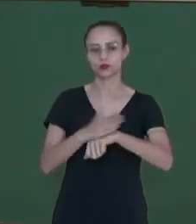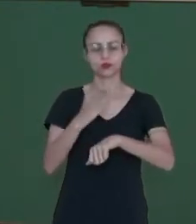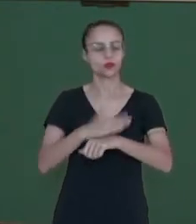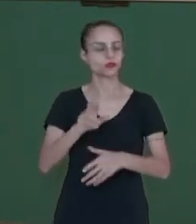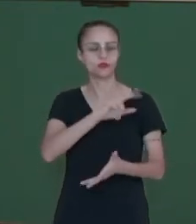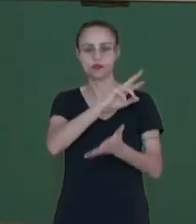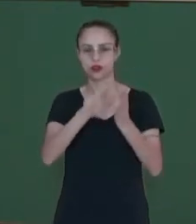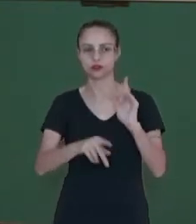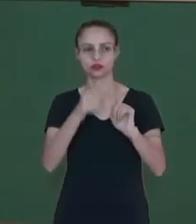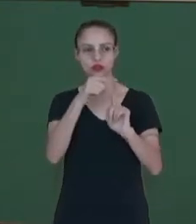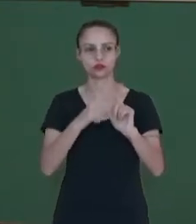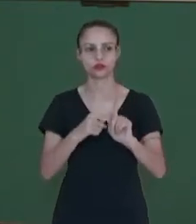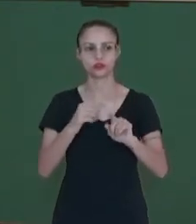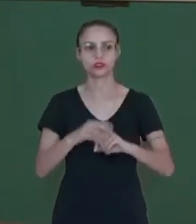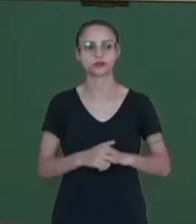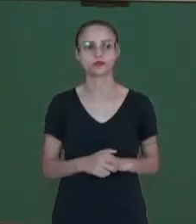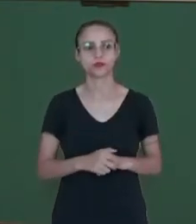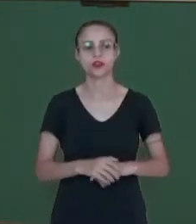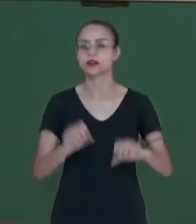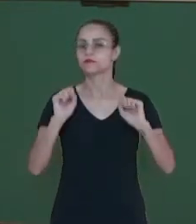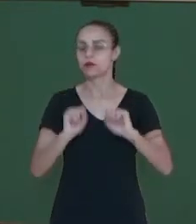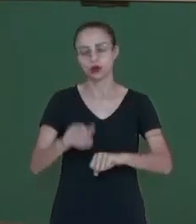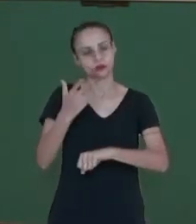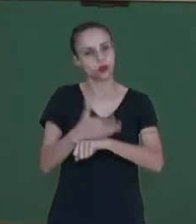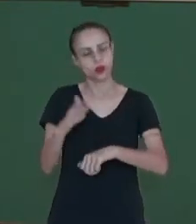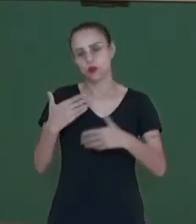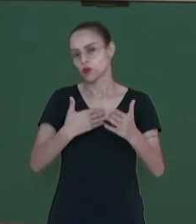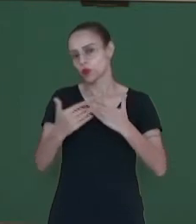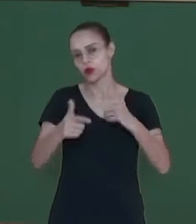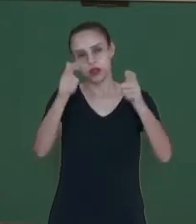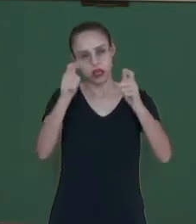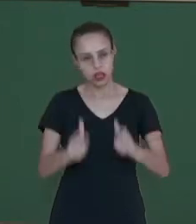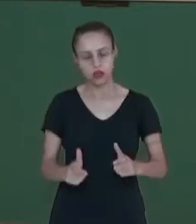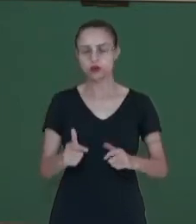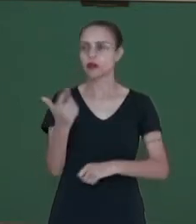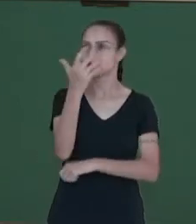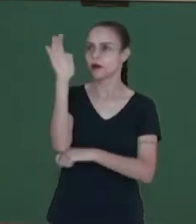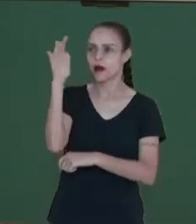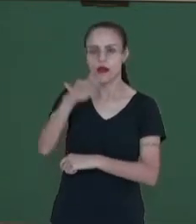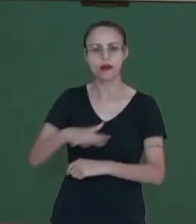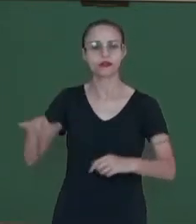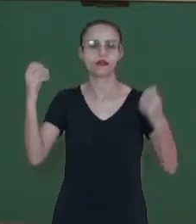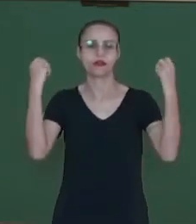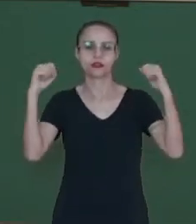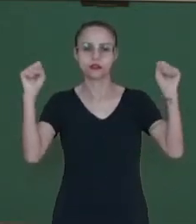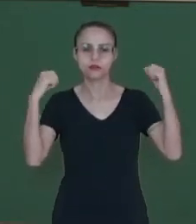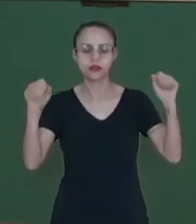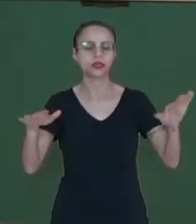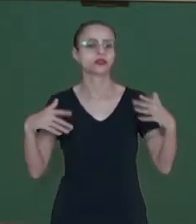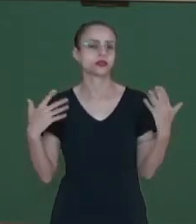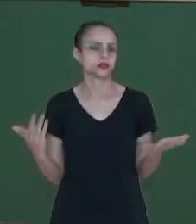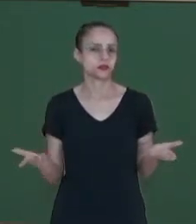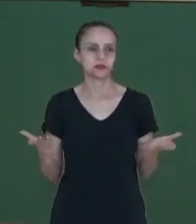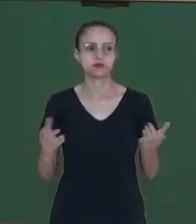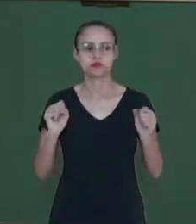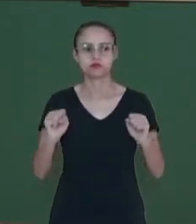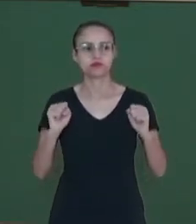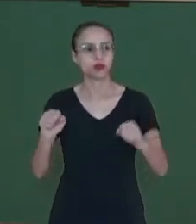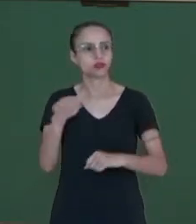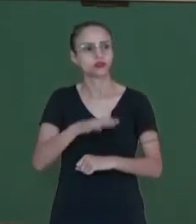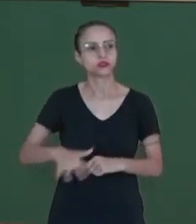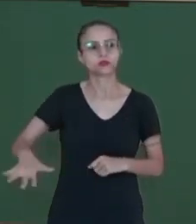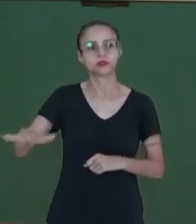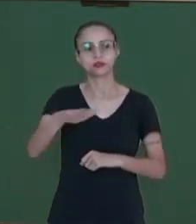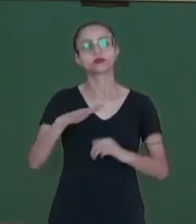tipos de exercícios. Pode ser praticado em qualquer lugar, pode ser praticado no parque, na academia, pode ser praticado, tem que ter espaço, né? Pode